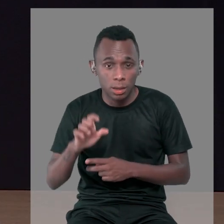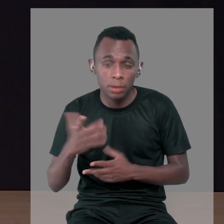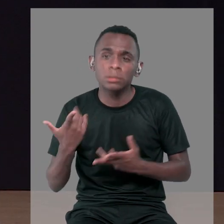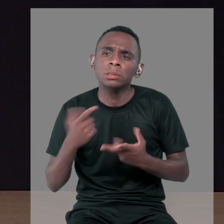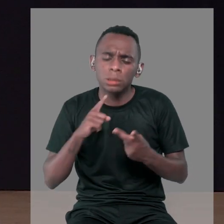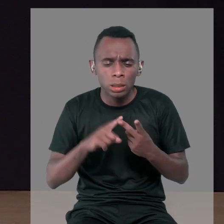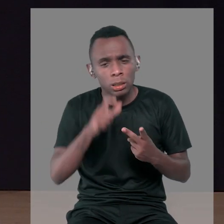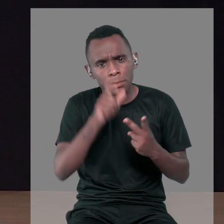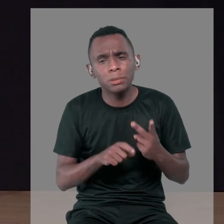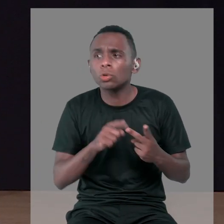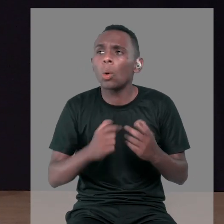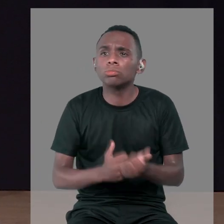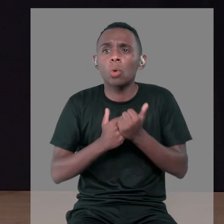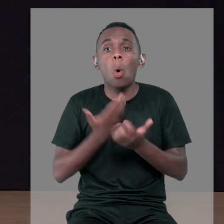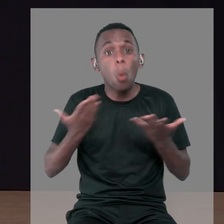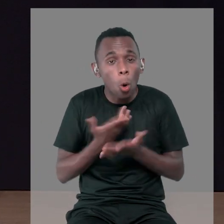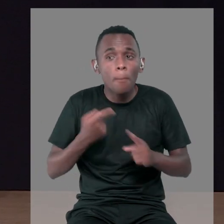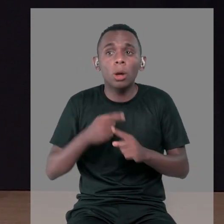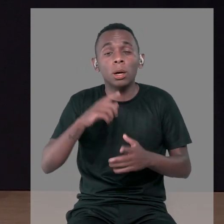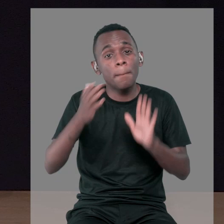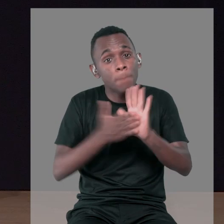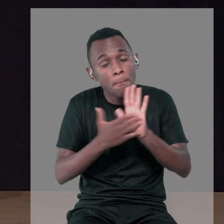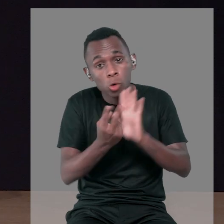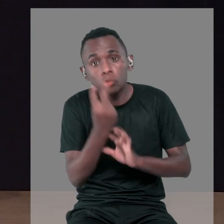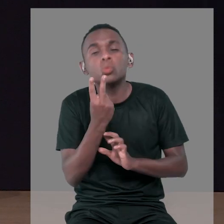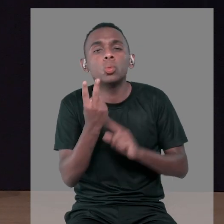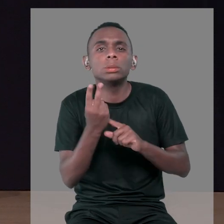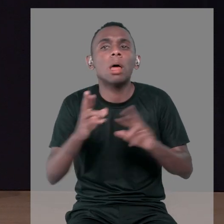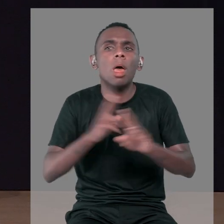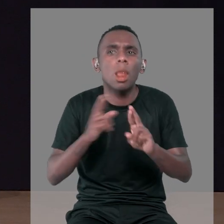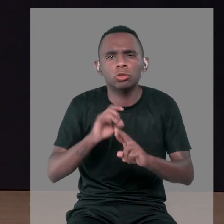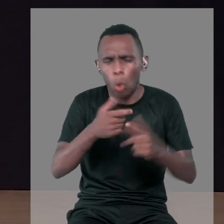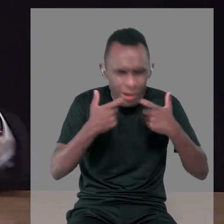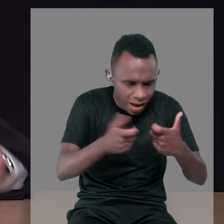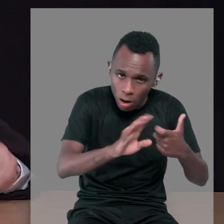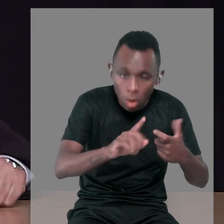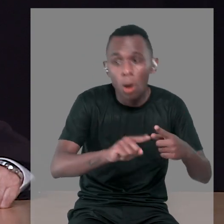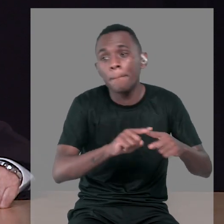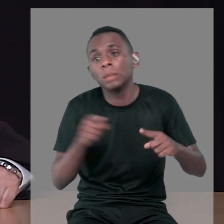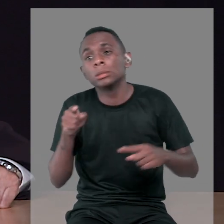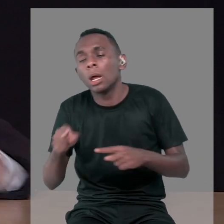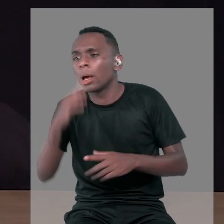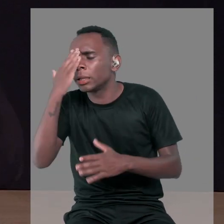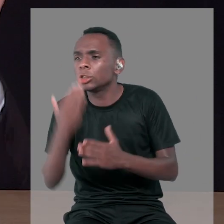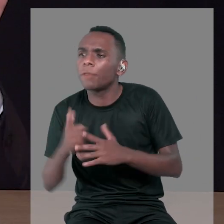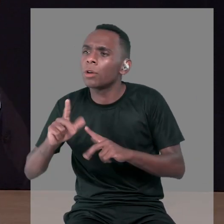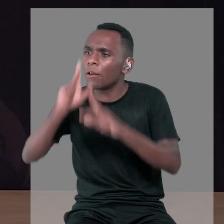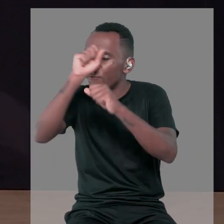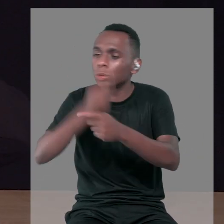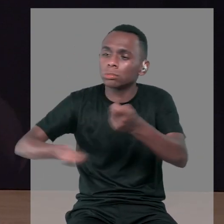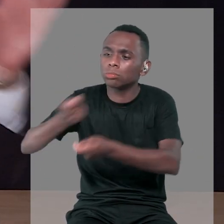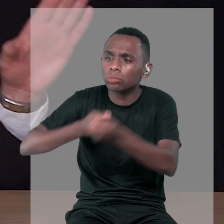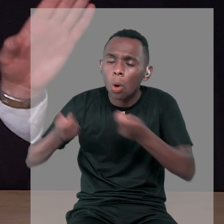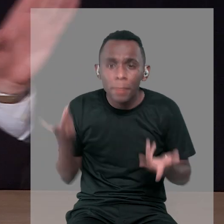duas proposições, digamos assim, em relação, não só à guerra, mas, de um lado, ele acreditava na força do comércio. Não tem nada, ele fala, não tem